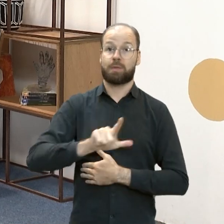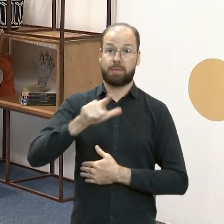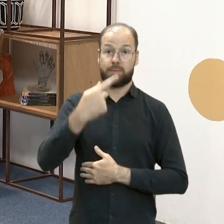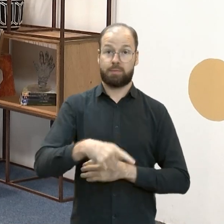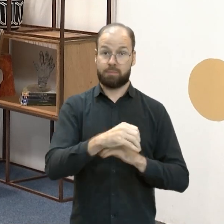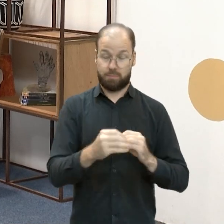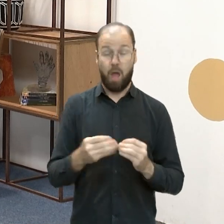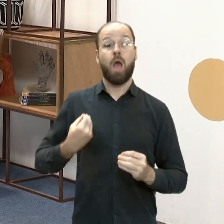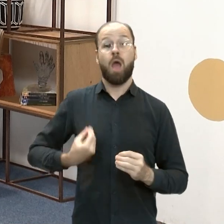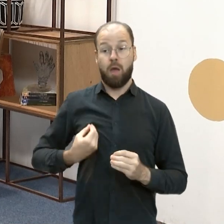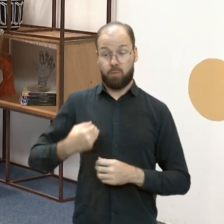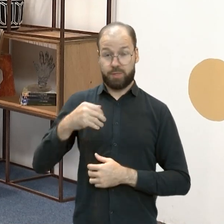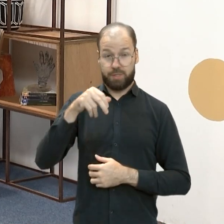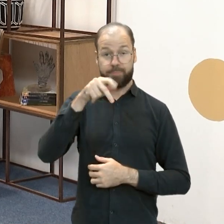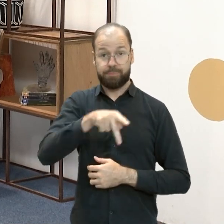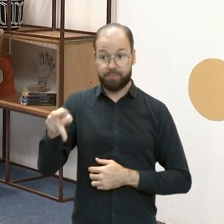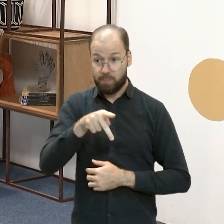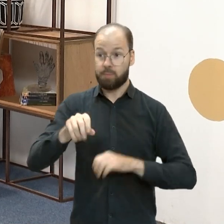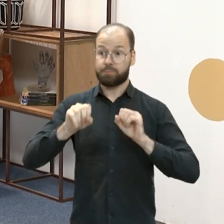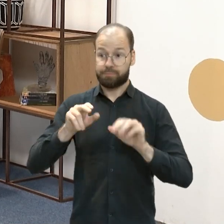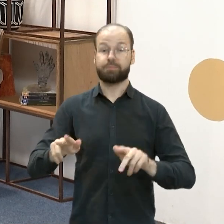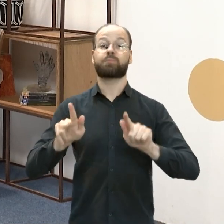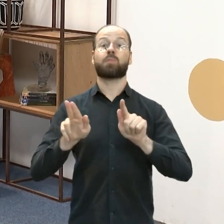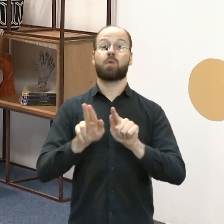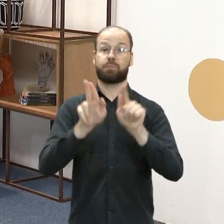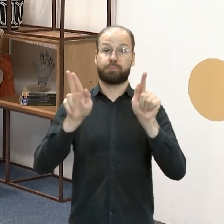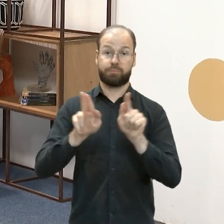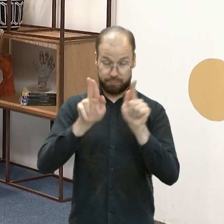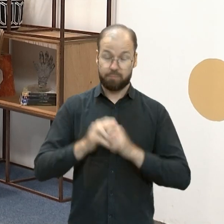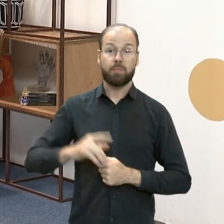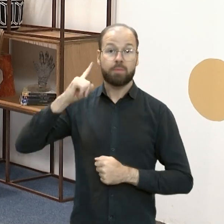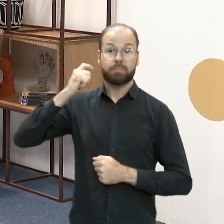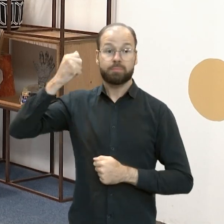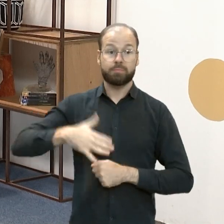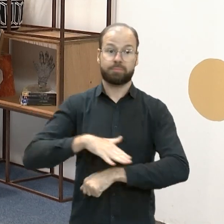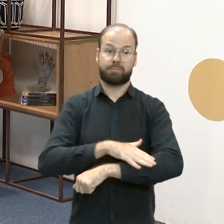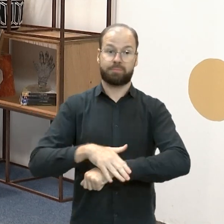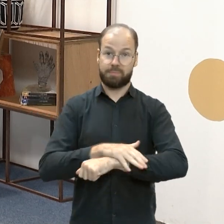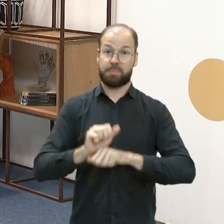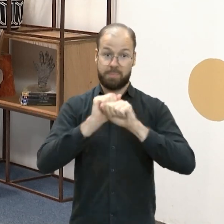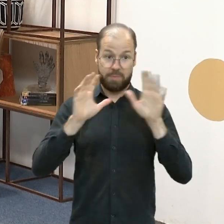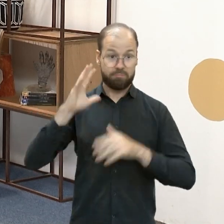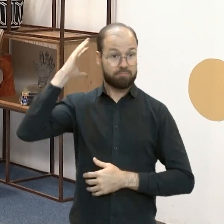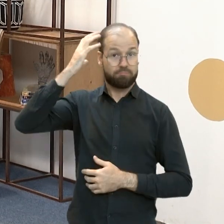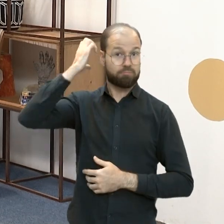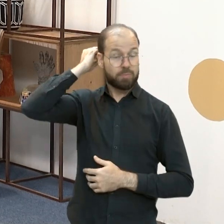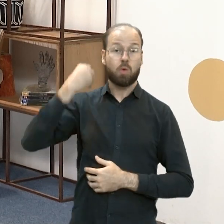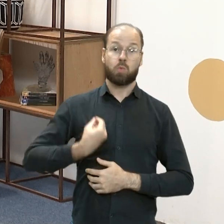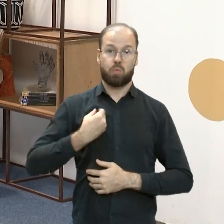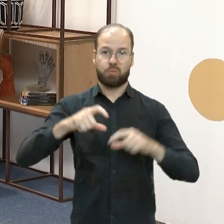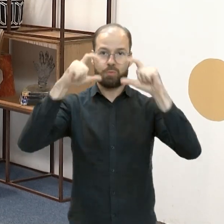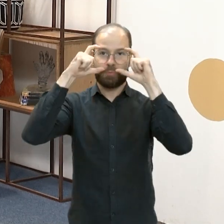Universidade Estadual de Goiás. Ela se descreve como uma mulher branca, com cabelos castanhos na altura dos ombros e usa óculos. Olá, muito obrigada pela